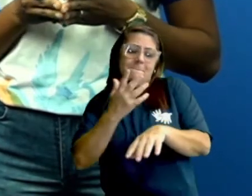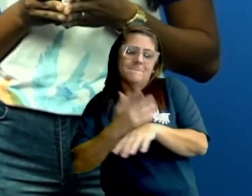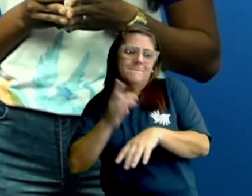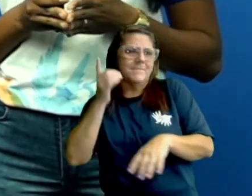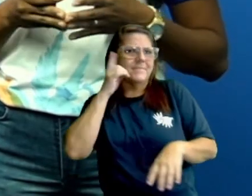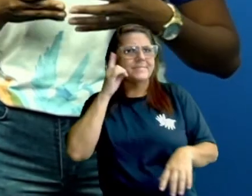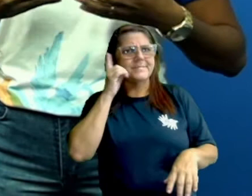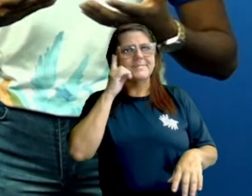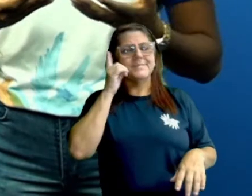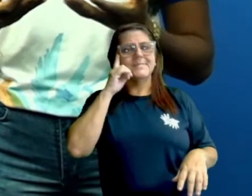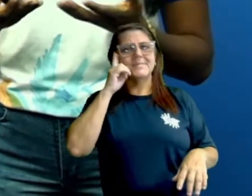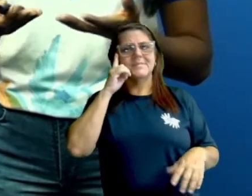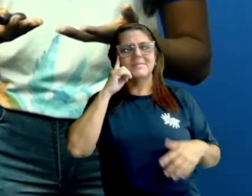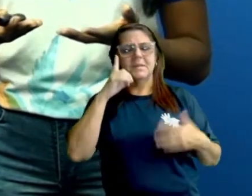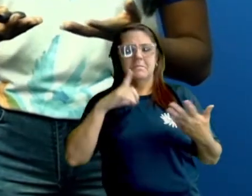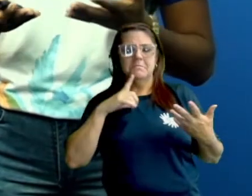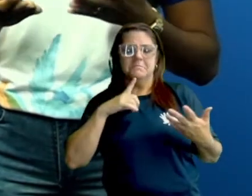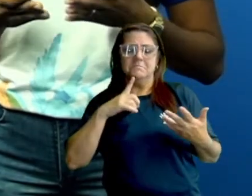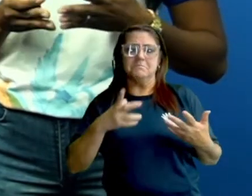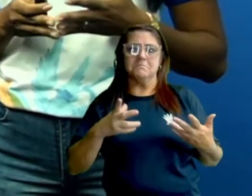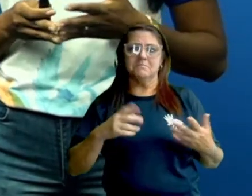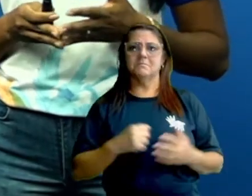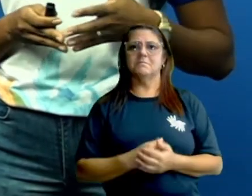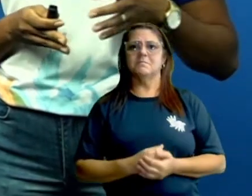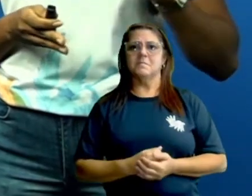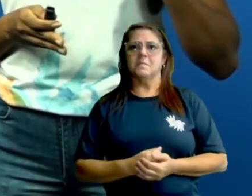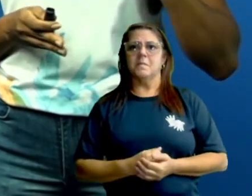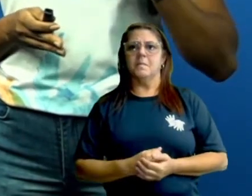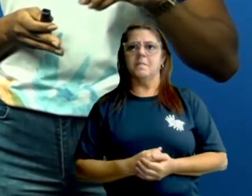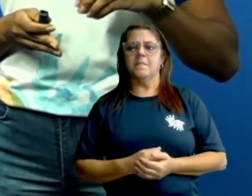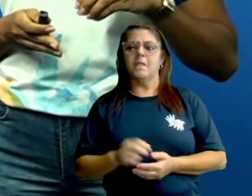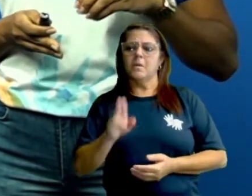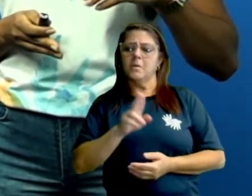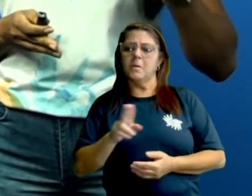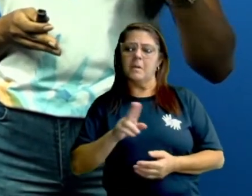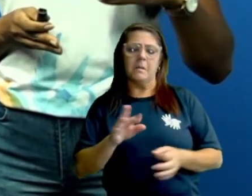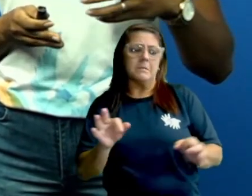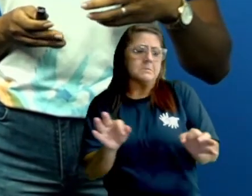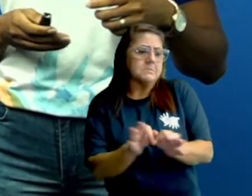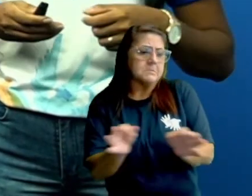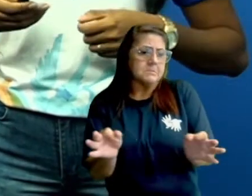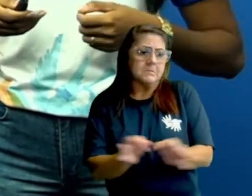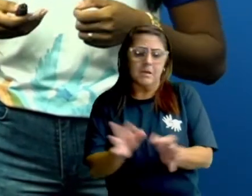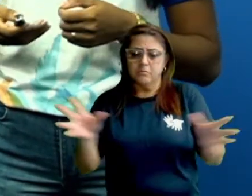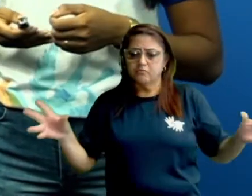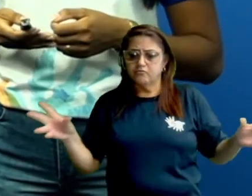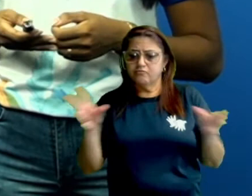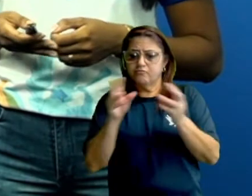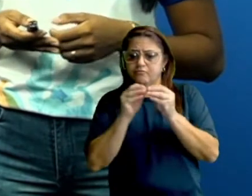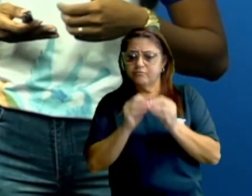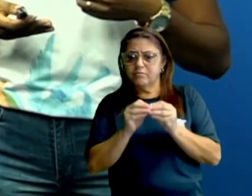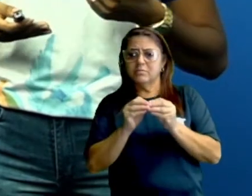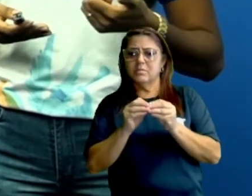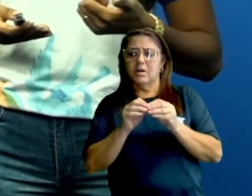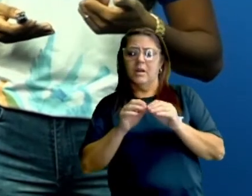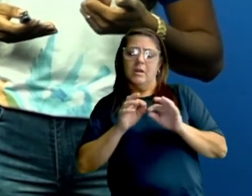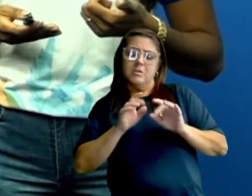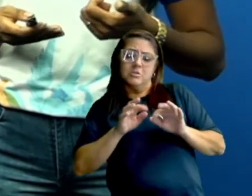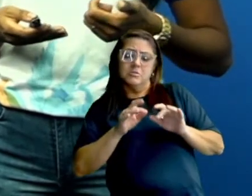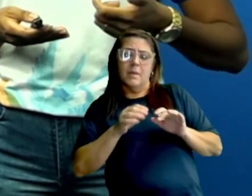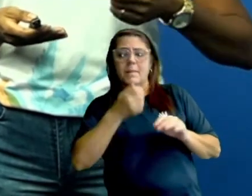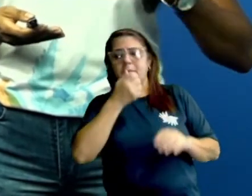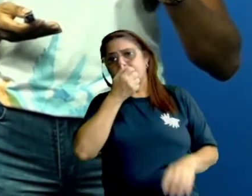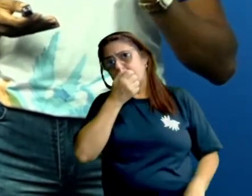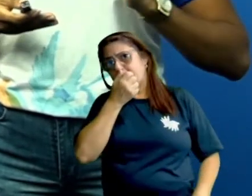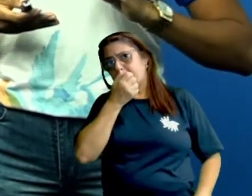a gente tem aí uma habilidade a mais nessa ferramenta, então é comum a gente simplificar a digitação pelos